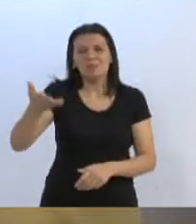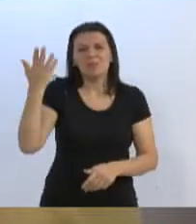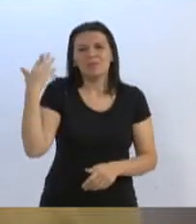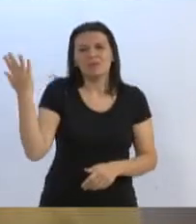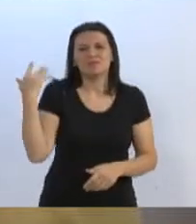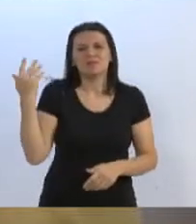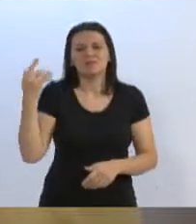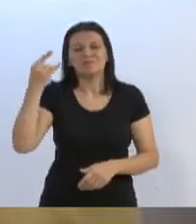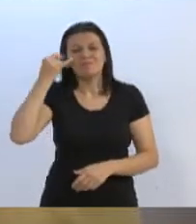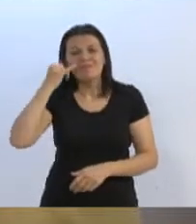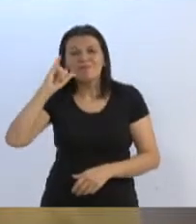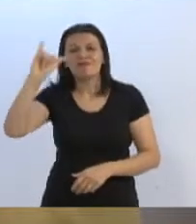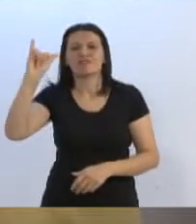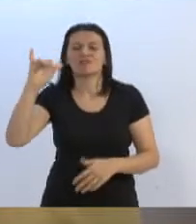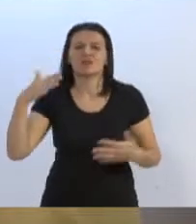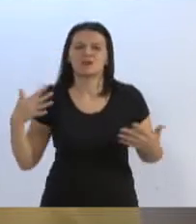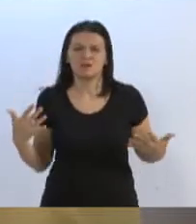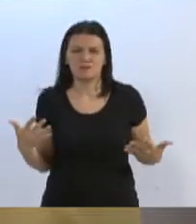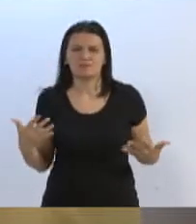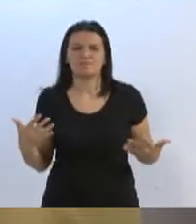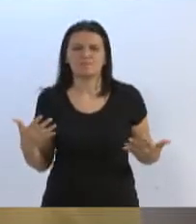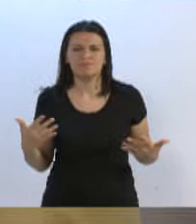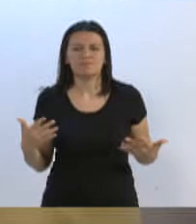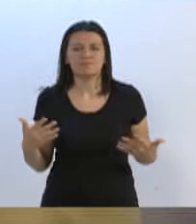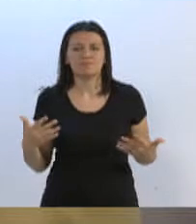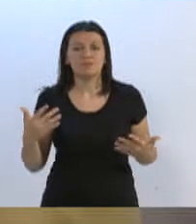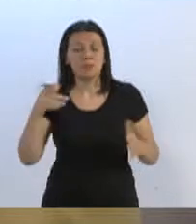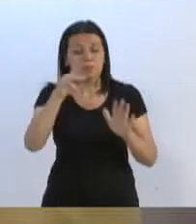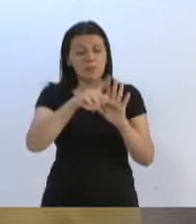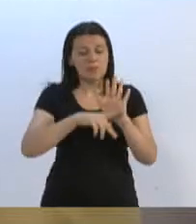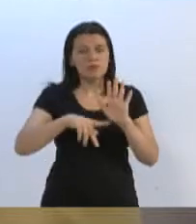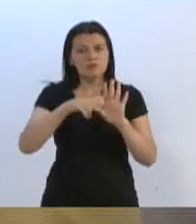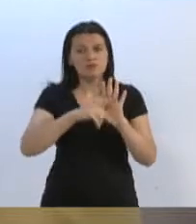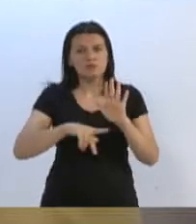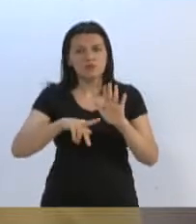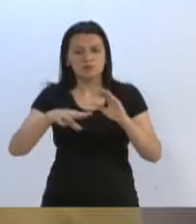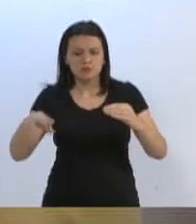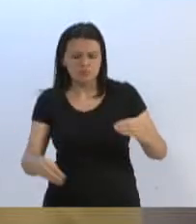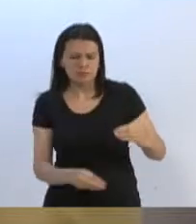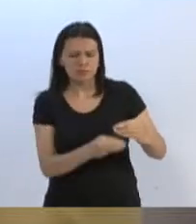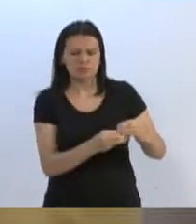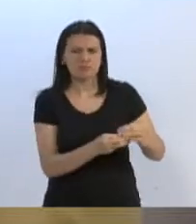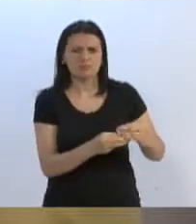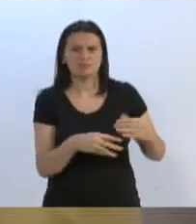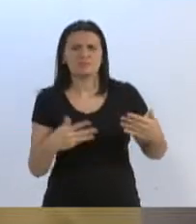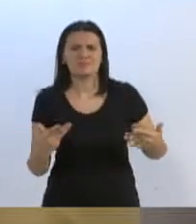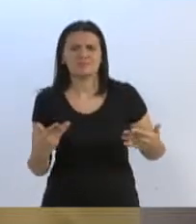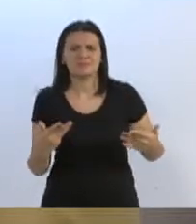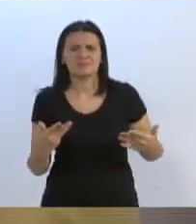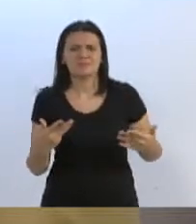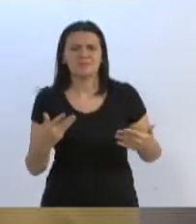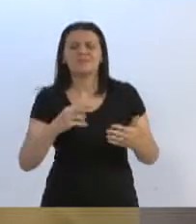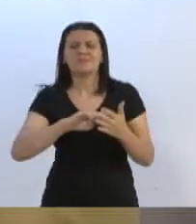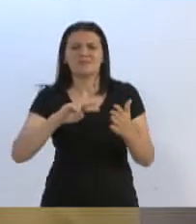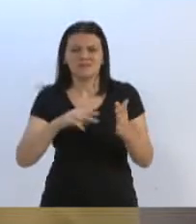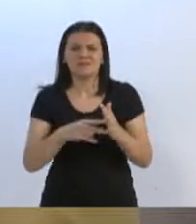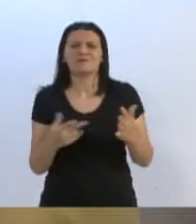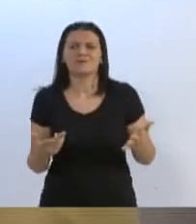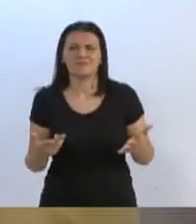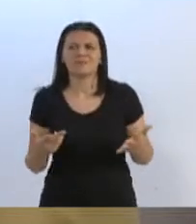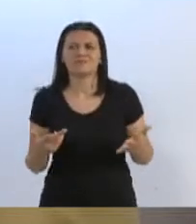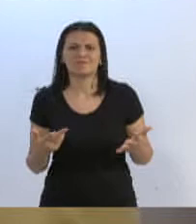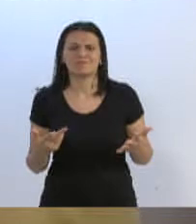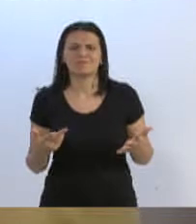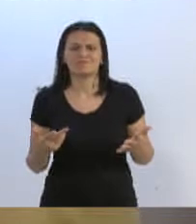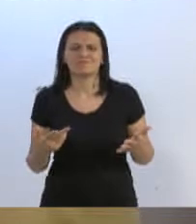prevenção tão o sentido de nós mandarmos aquele projeto para o arquivo foi nesse foi nesse sentido né foi